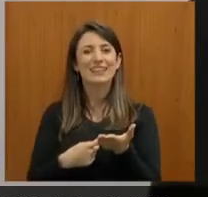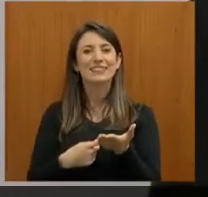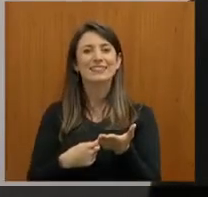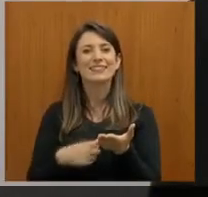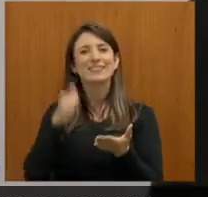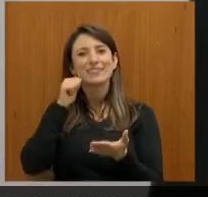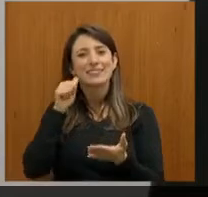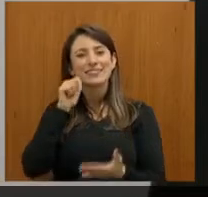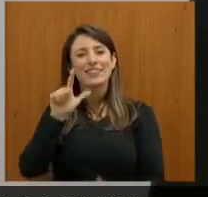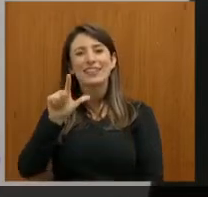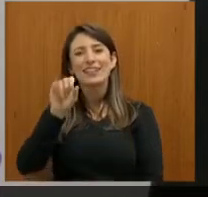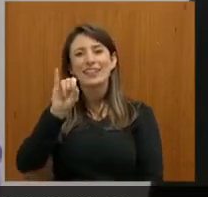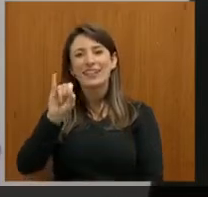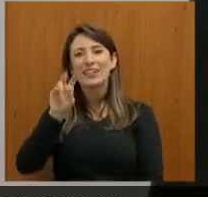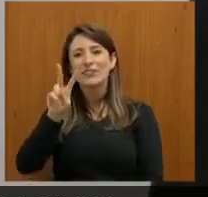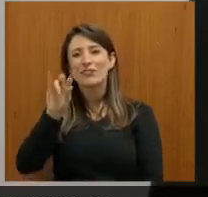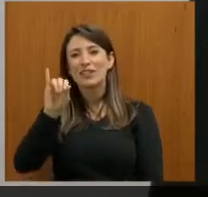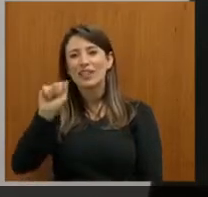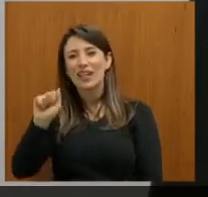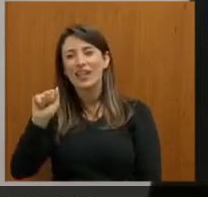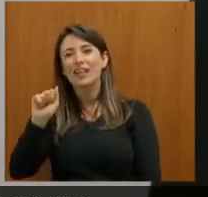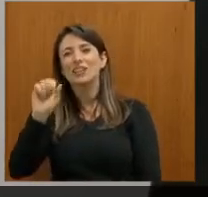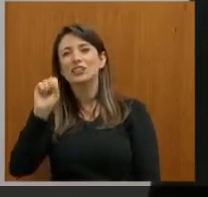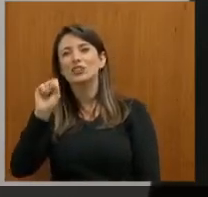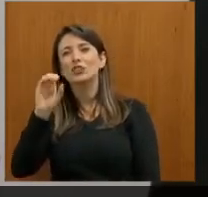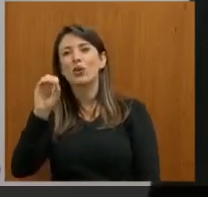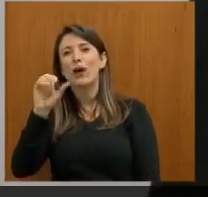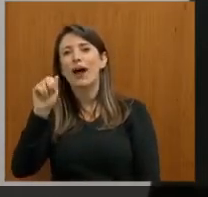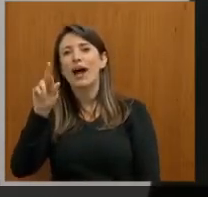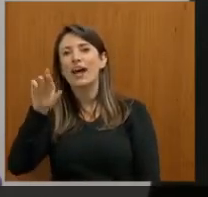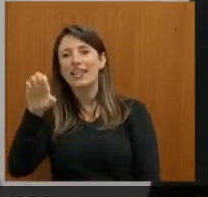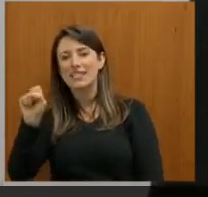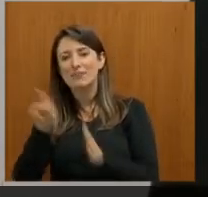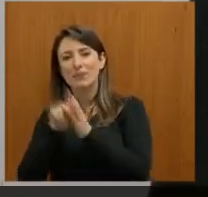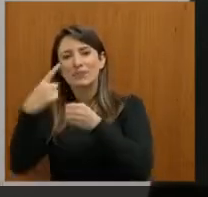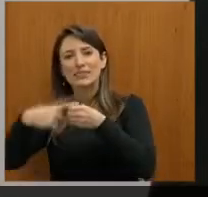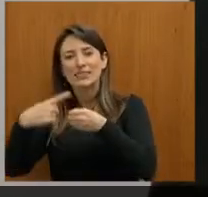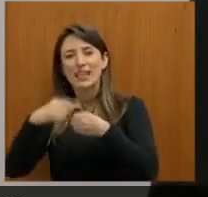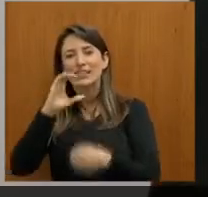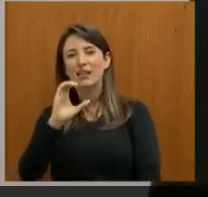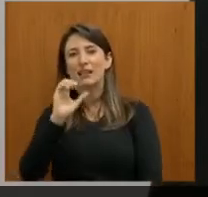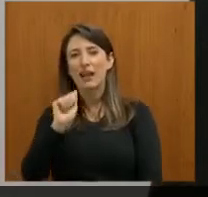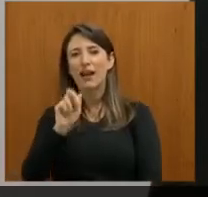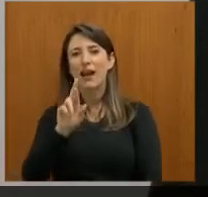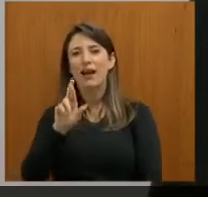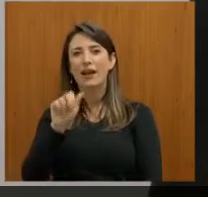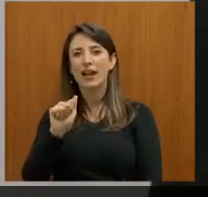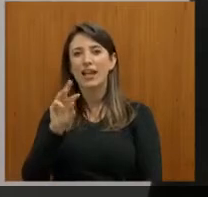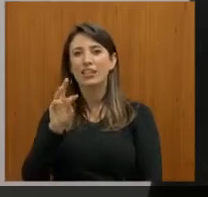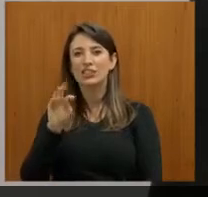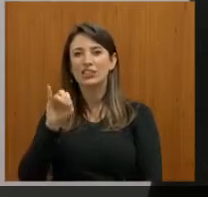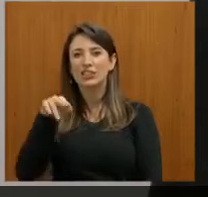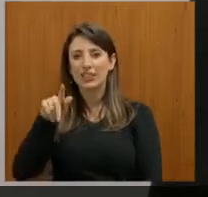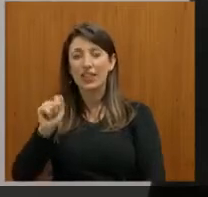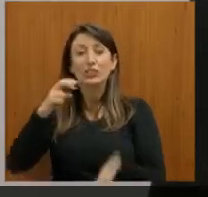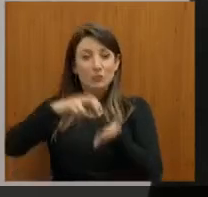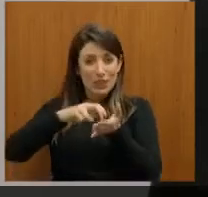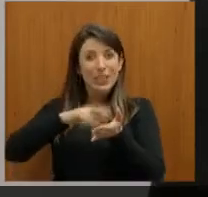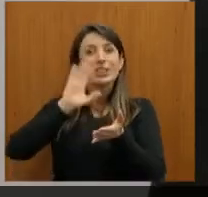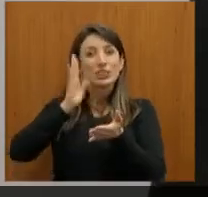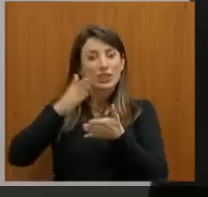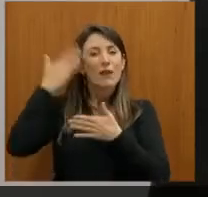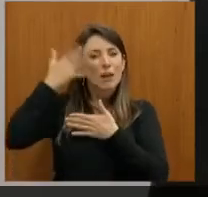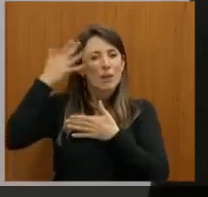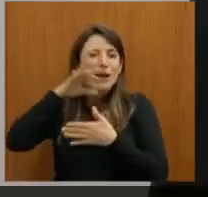Lívia Soares quero município de Caratinga teve conosco na parte da manhã falou rapidinho mas